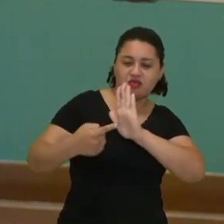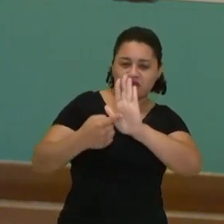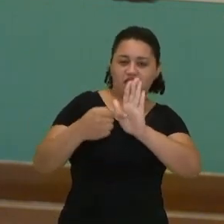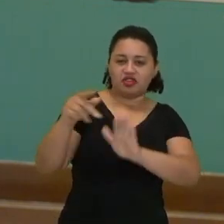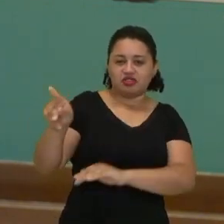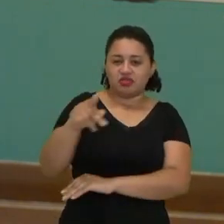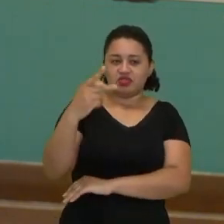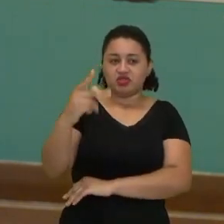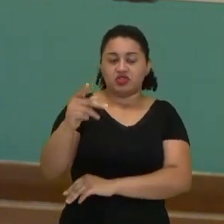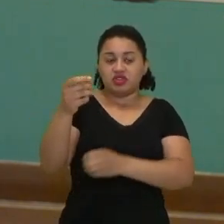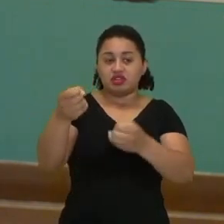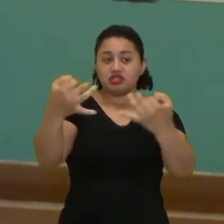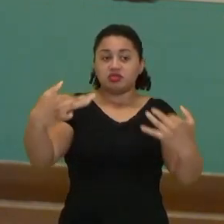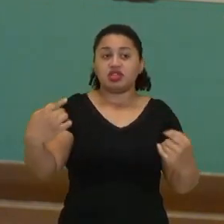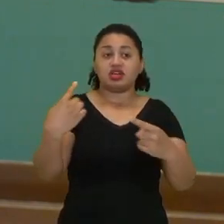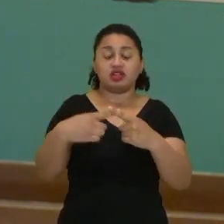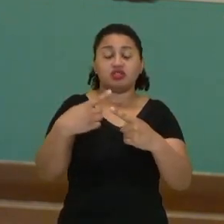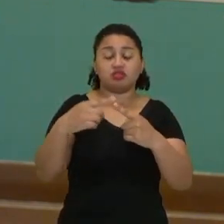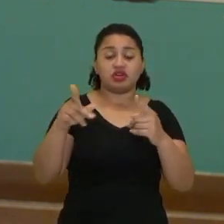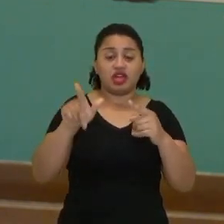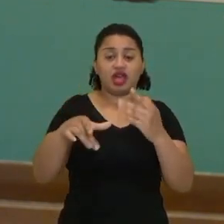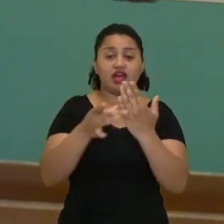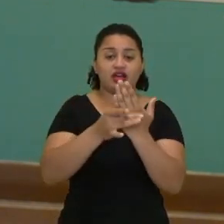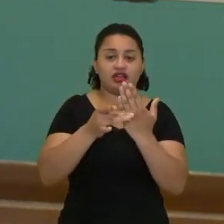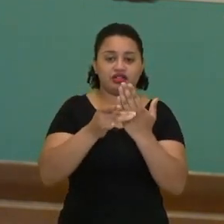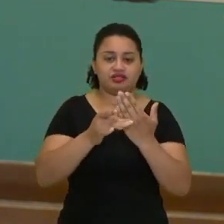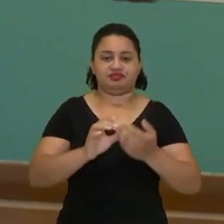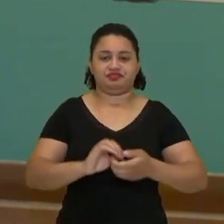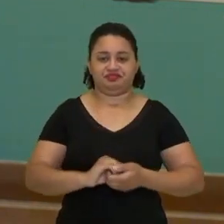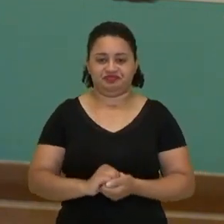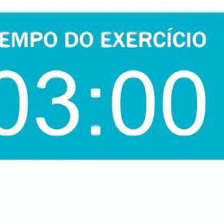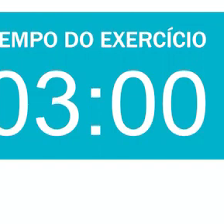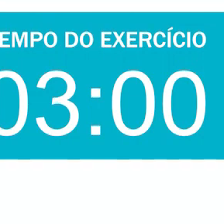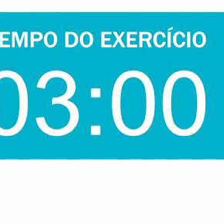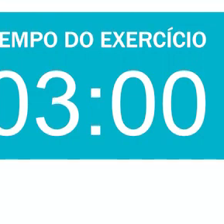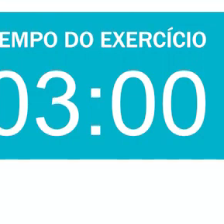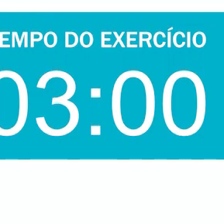professor explicando o porquê que a obra é realista. Já voltamos.